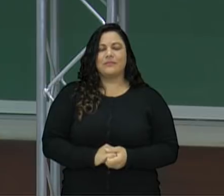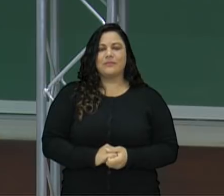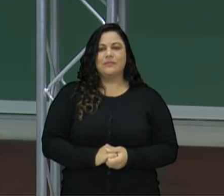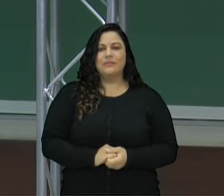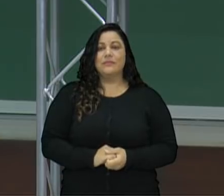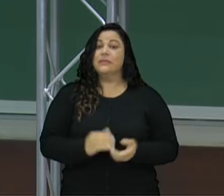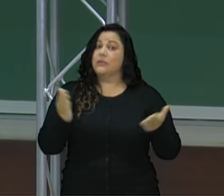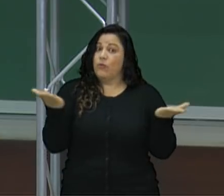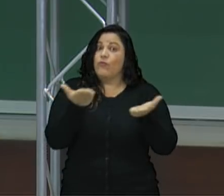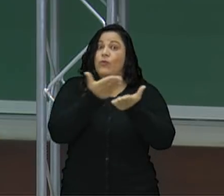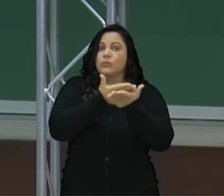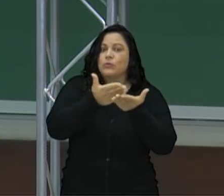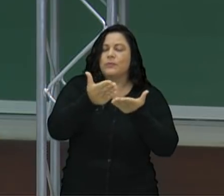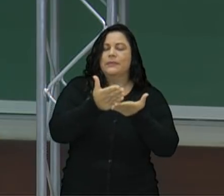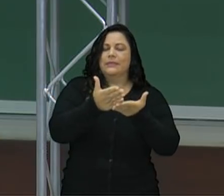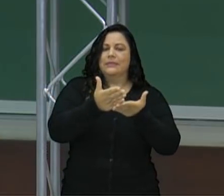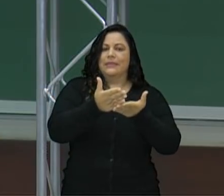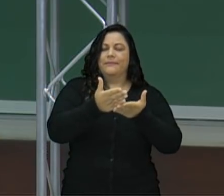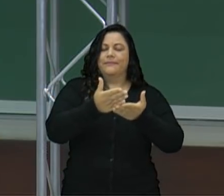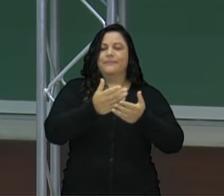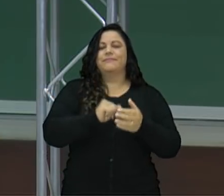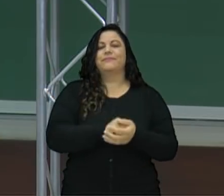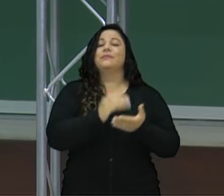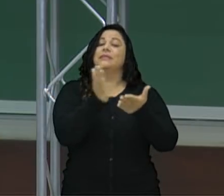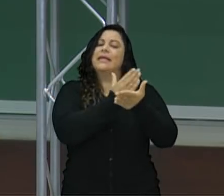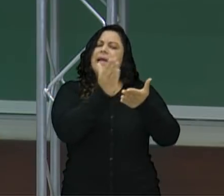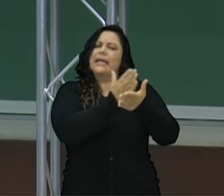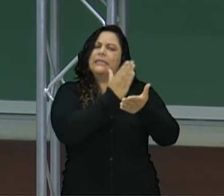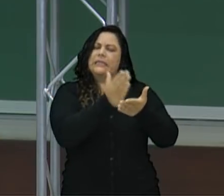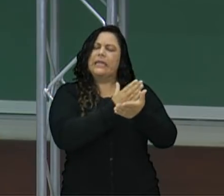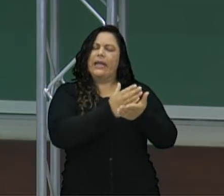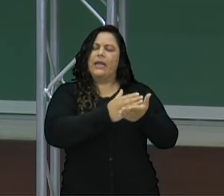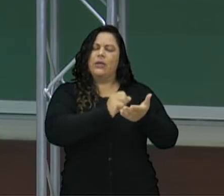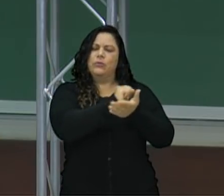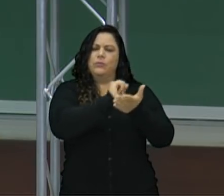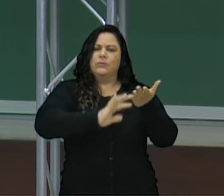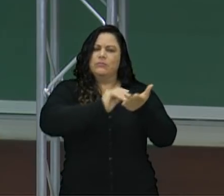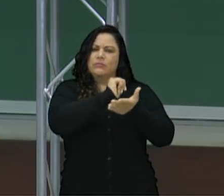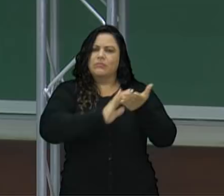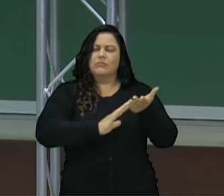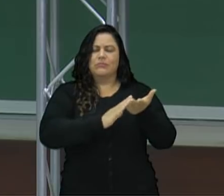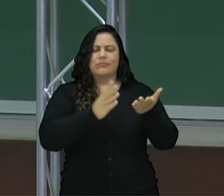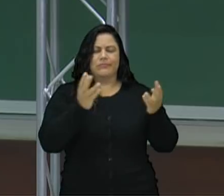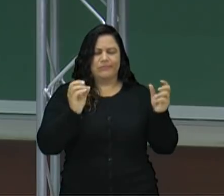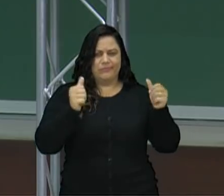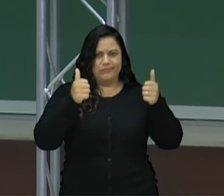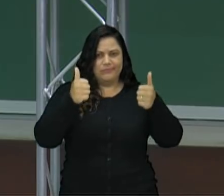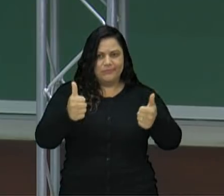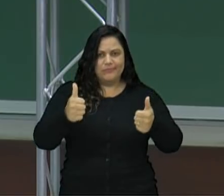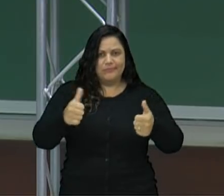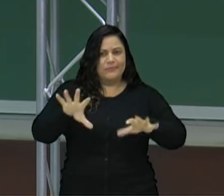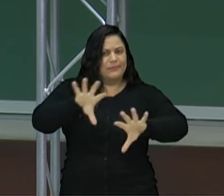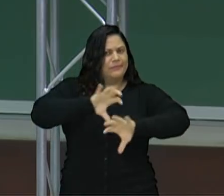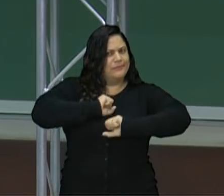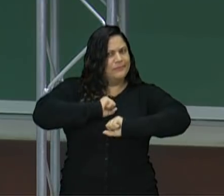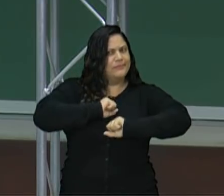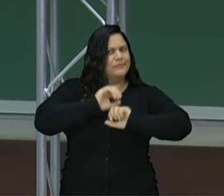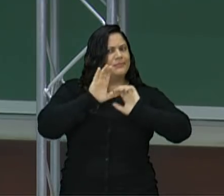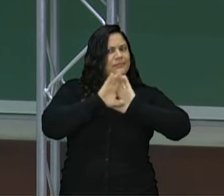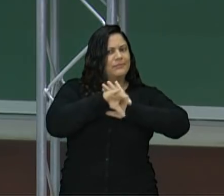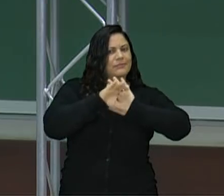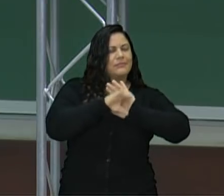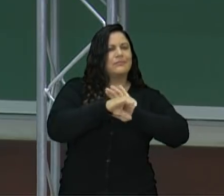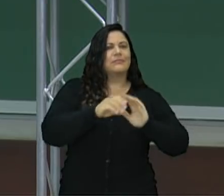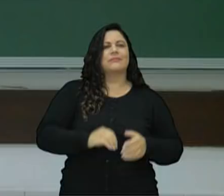então, material aí na mão para poder fazer os exercícios para realmente se apropriar desses conceitos, ok? Então, trouxe aqui